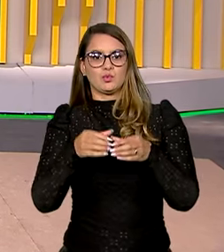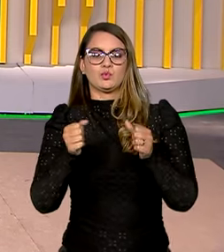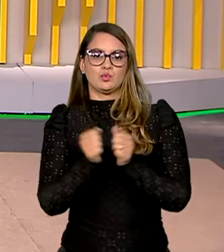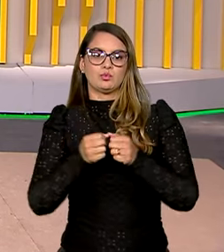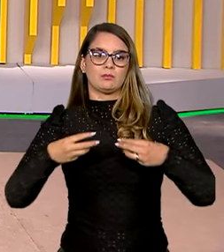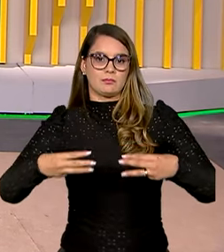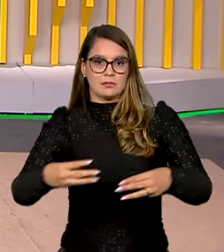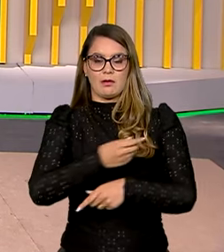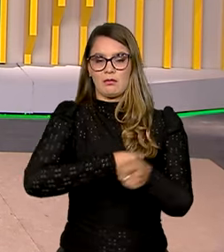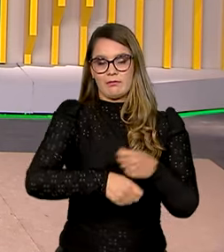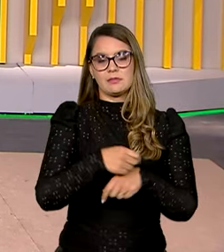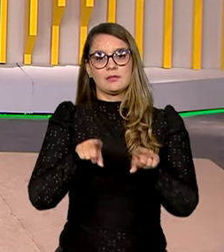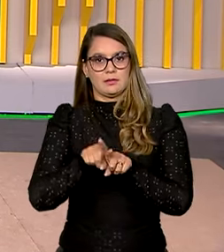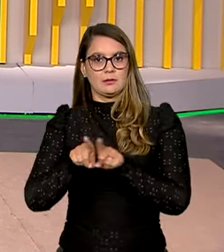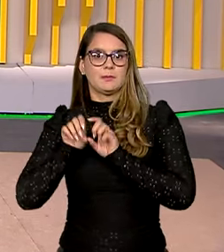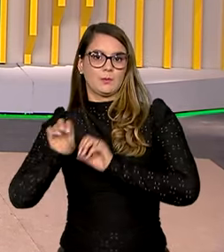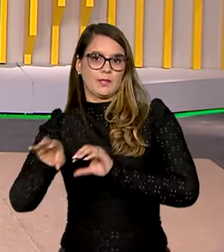dos Ministérios da fazenda e da Educação